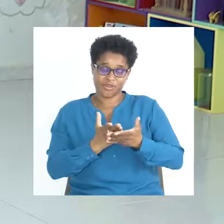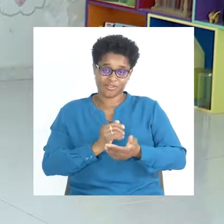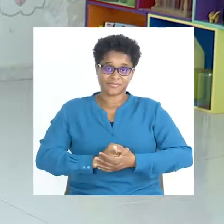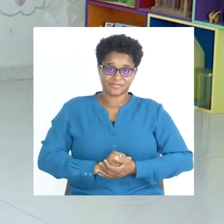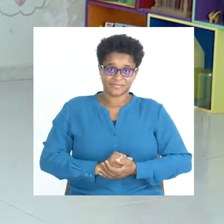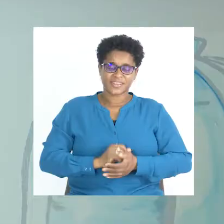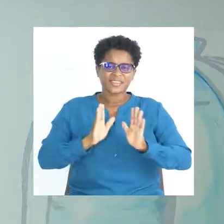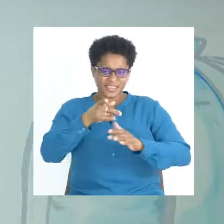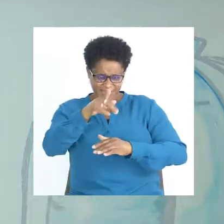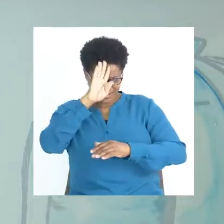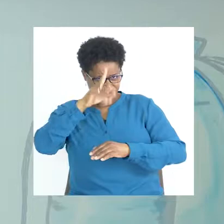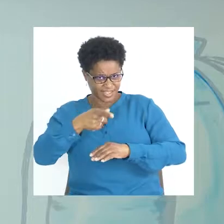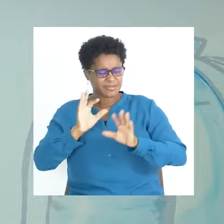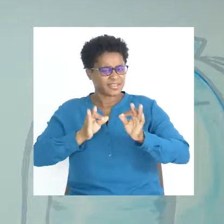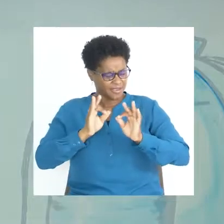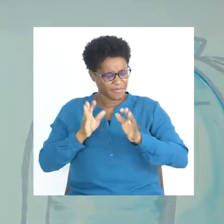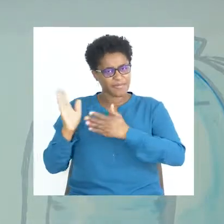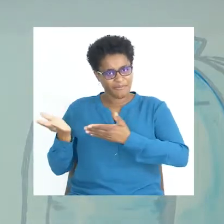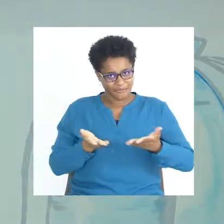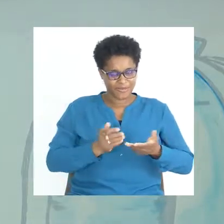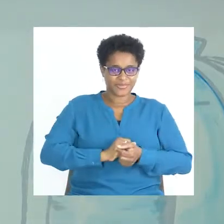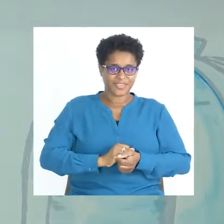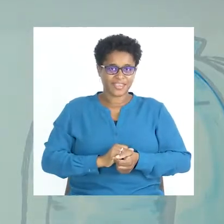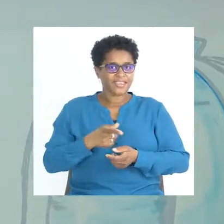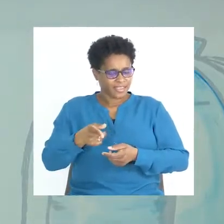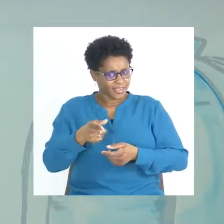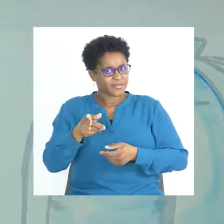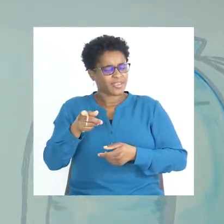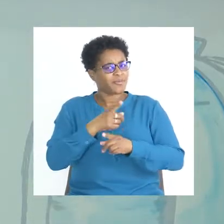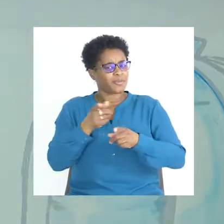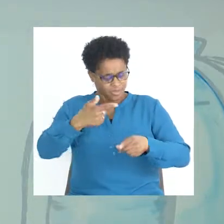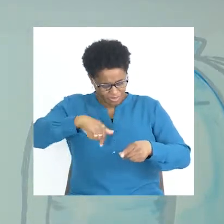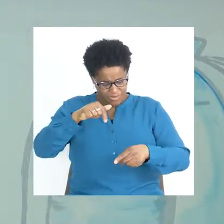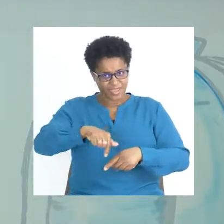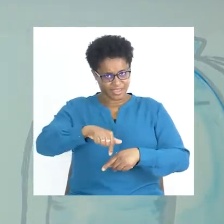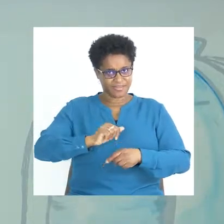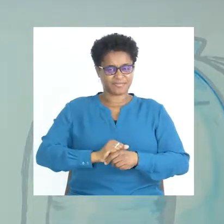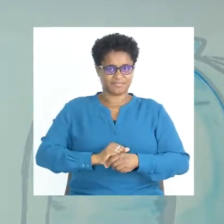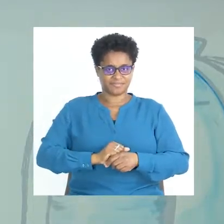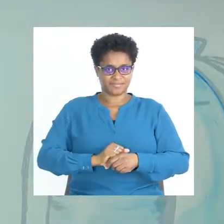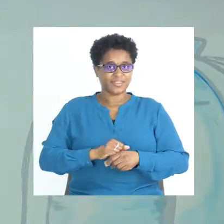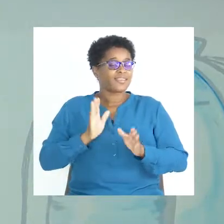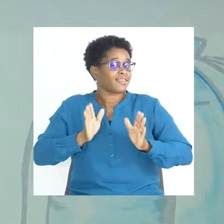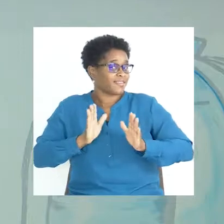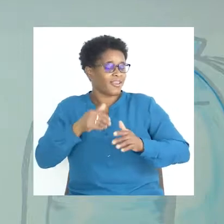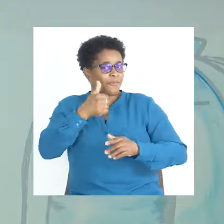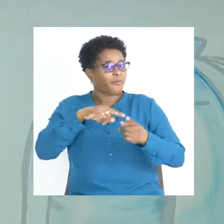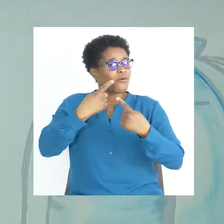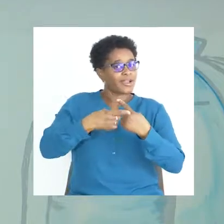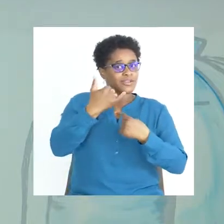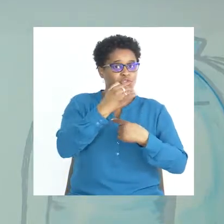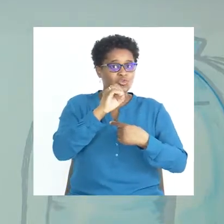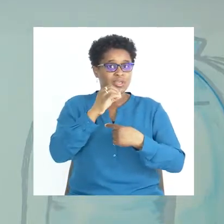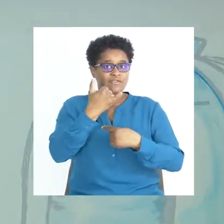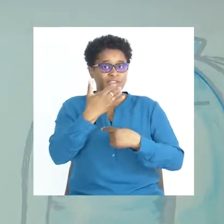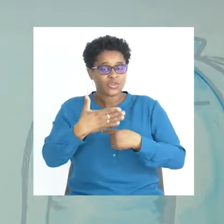nono ano. Já sabes que és sempre bem-vindo. És a razão de nós estarmos aqui. Desde já, um bom